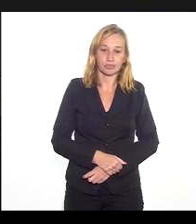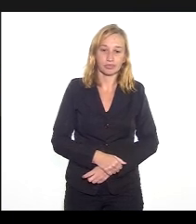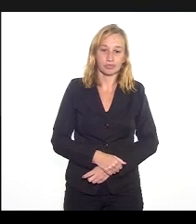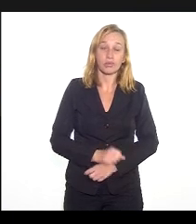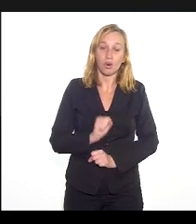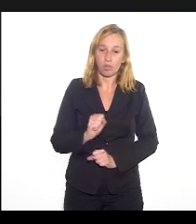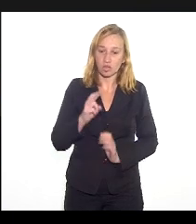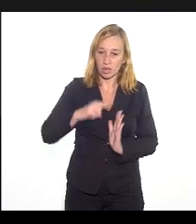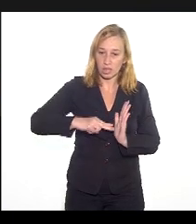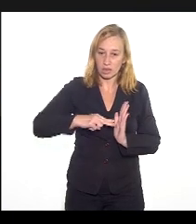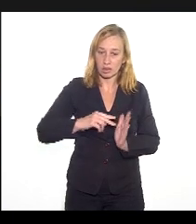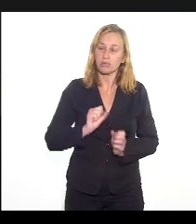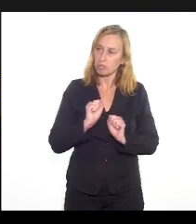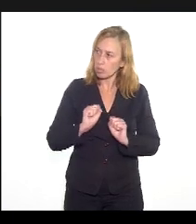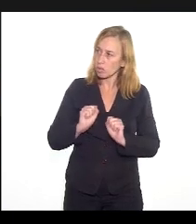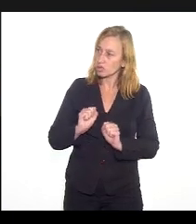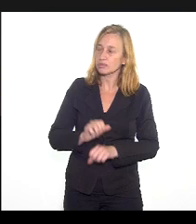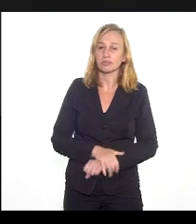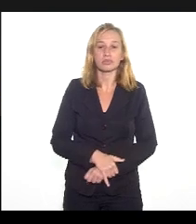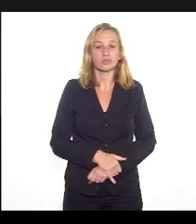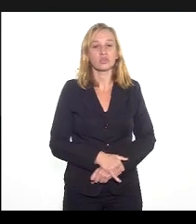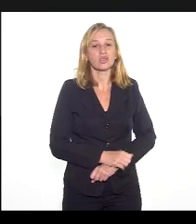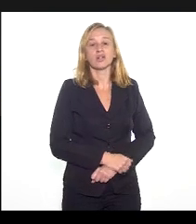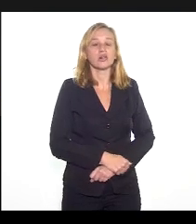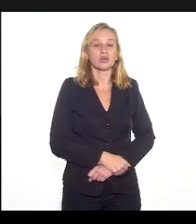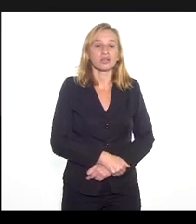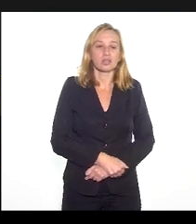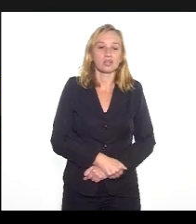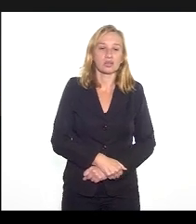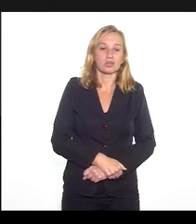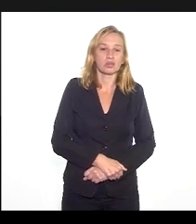Posso ler aqui, Márcio? Lê, presidente.